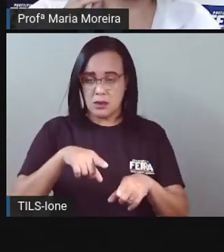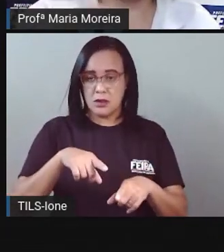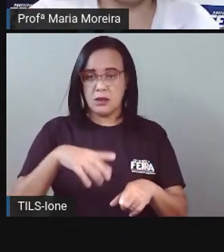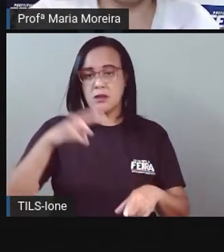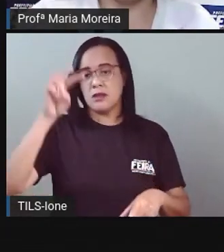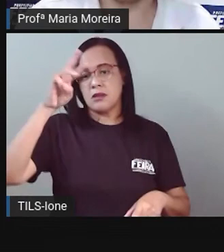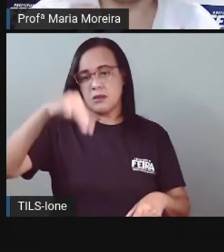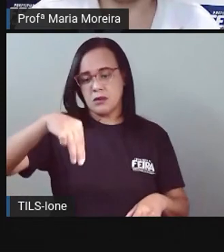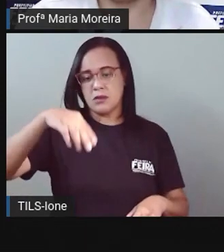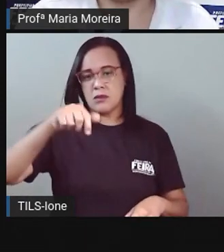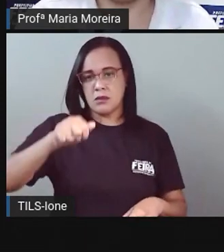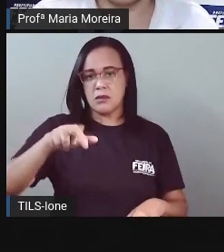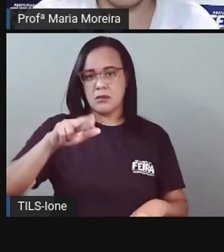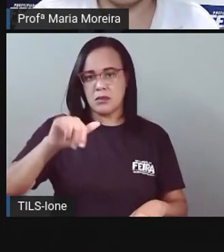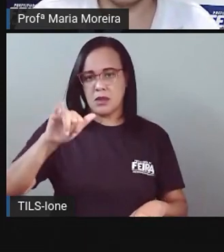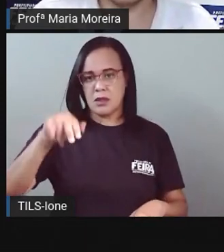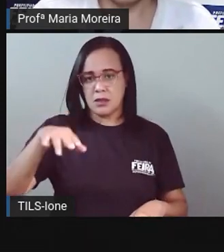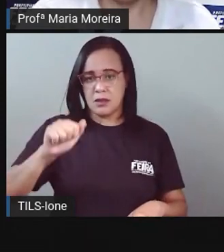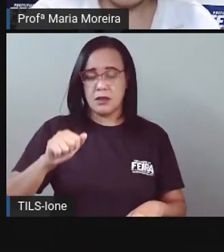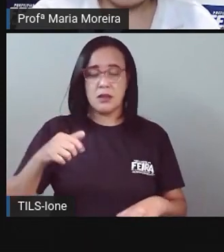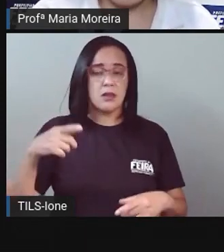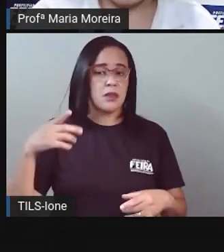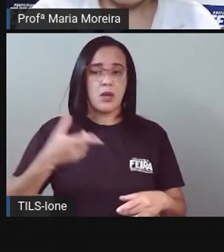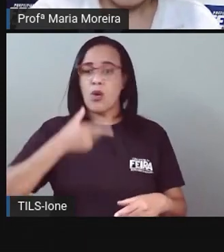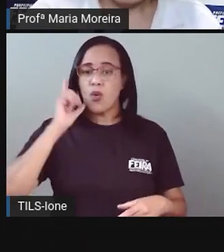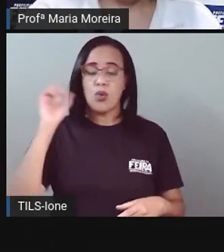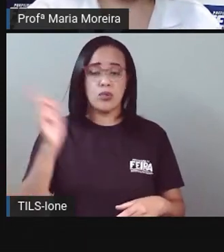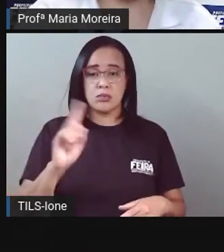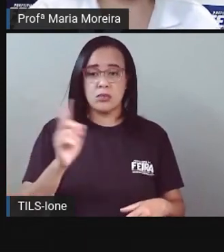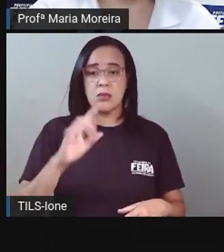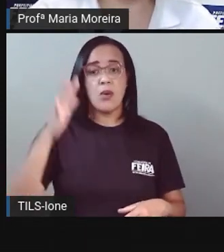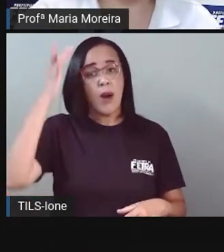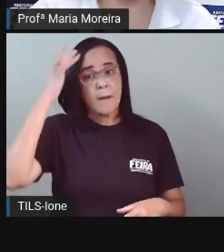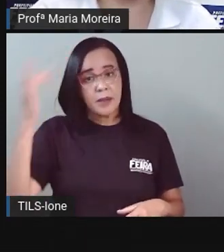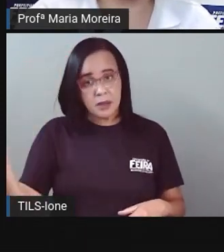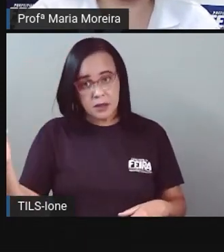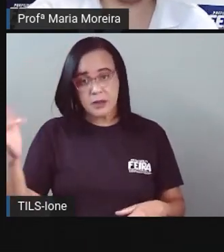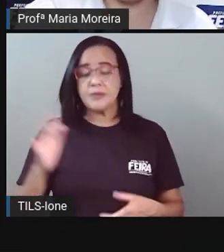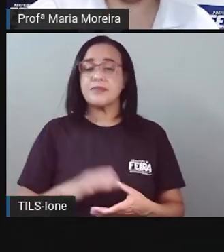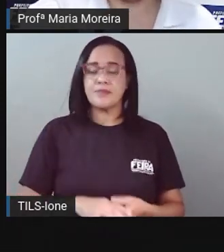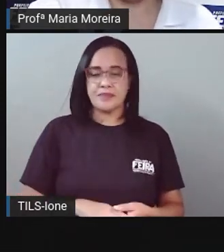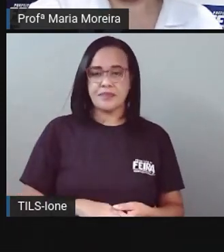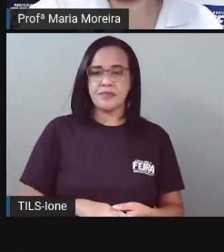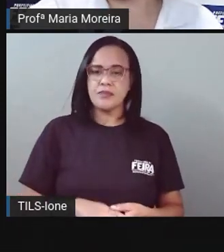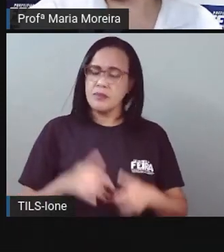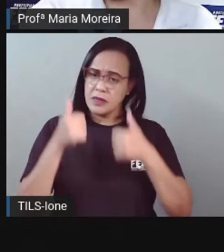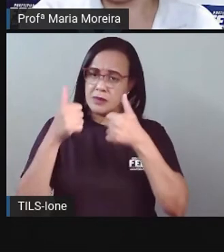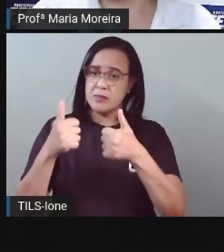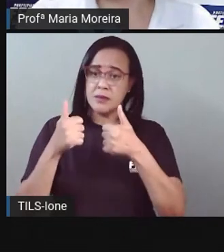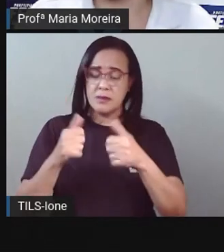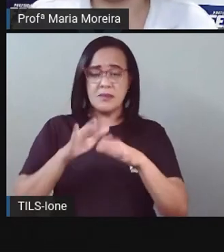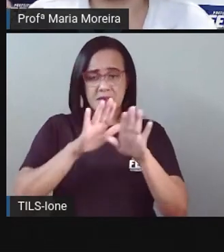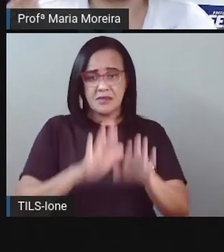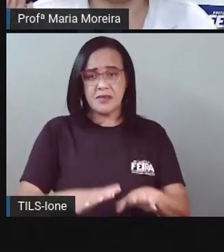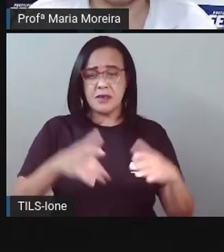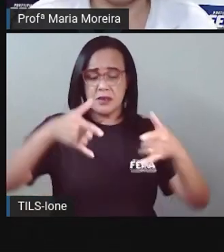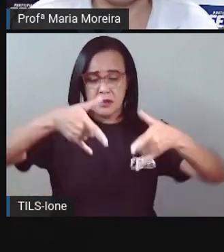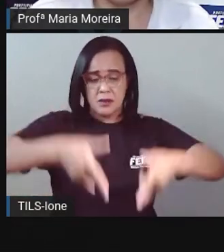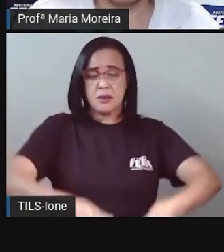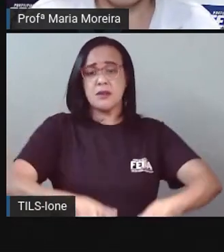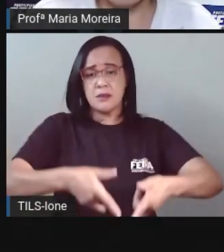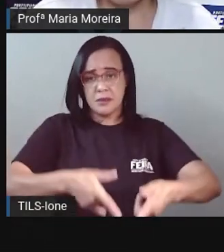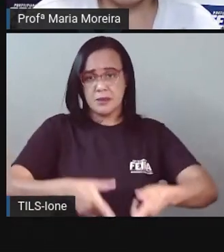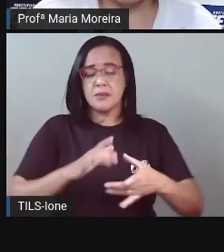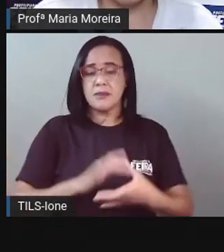agora dorme, que já está tarde. Tá bem, mas fica aqui na minha cama um pouquinho. Carol ainda é